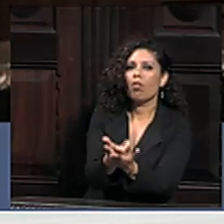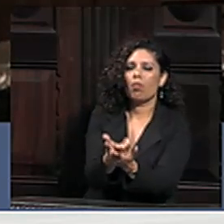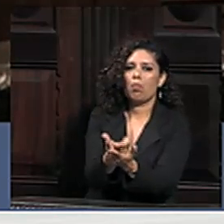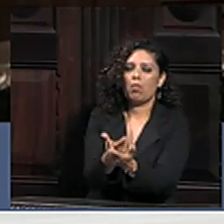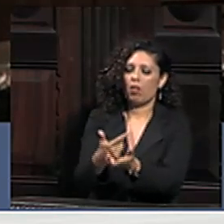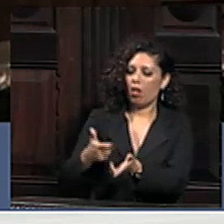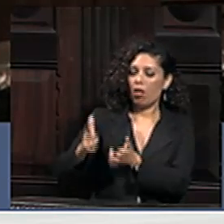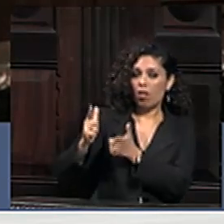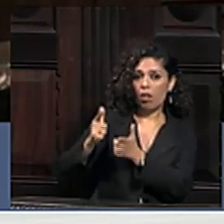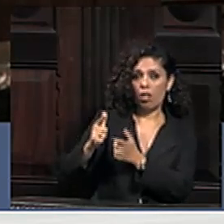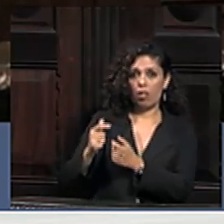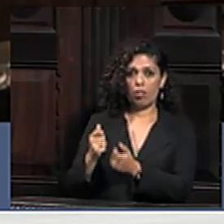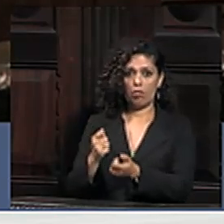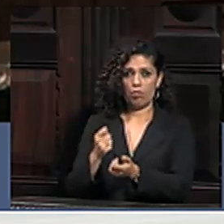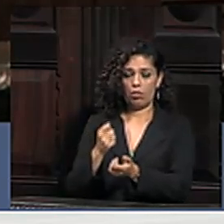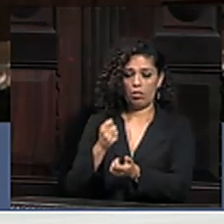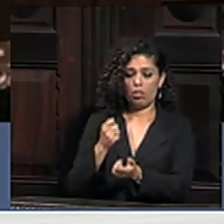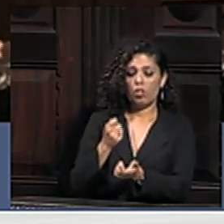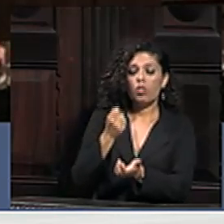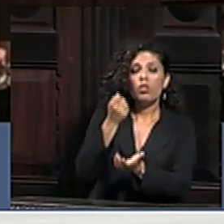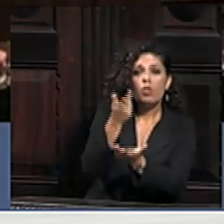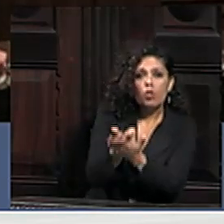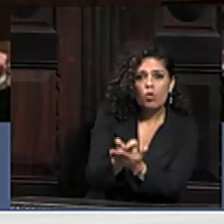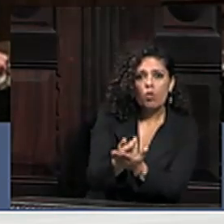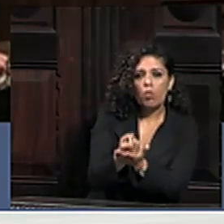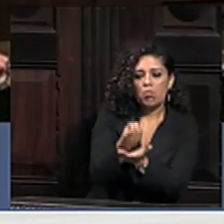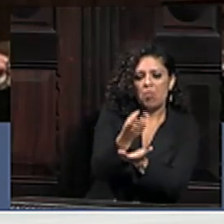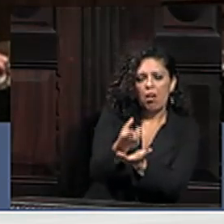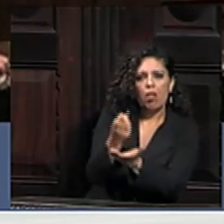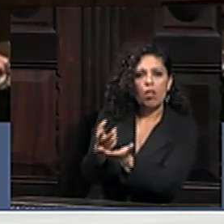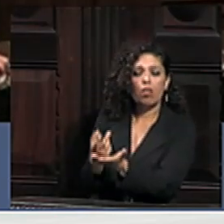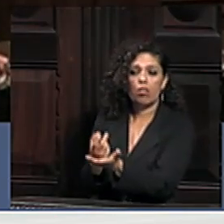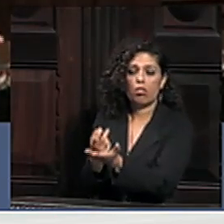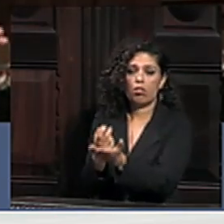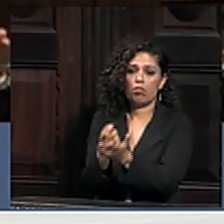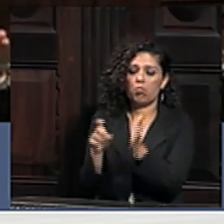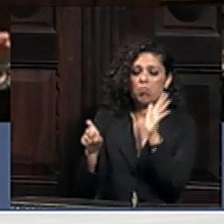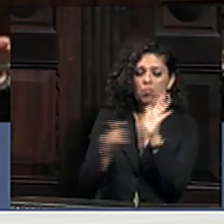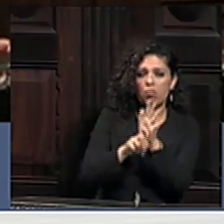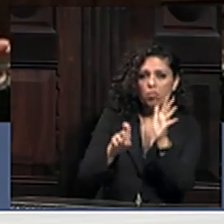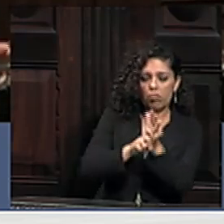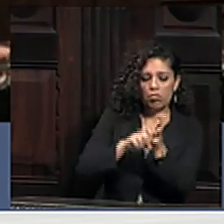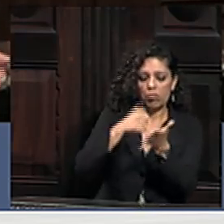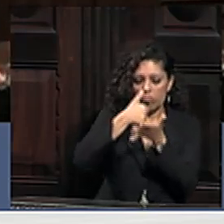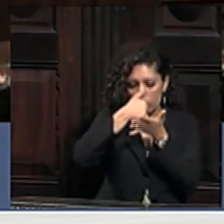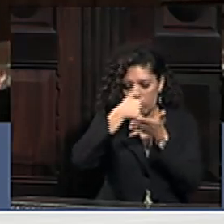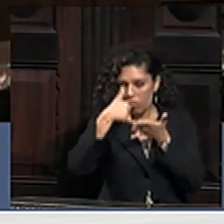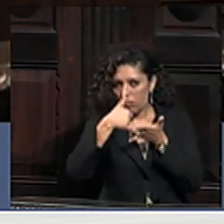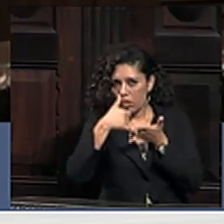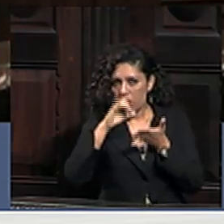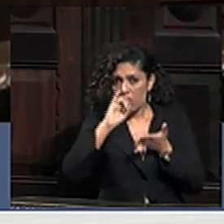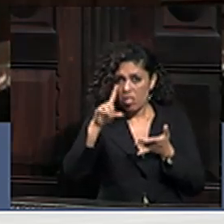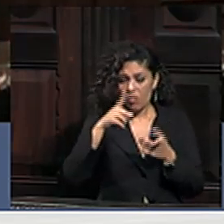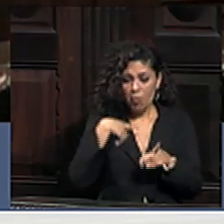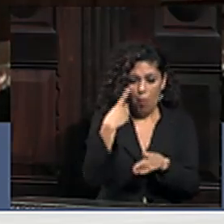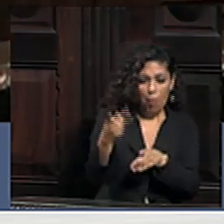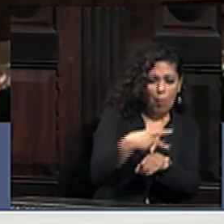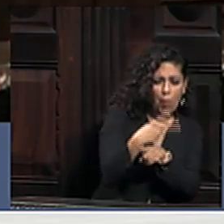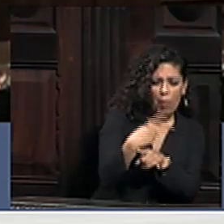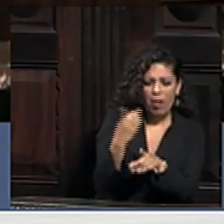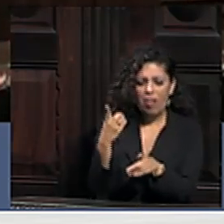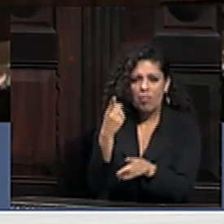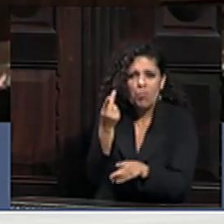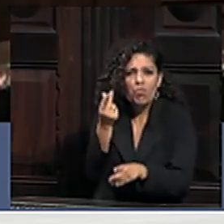que compra e vende droga em escala. Sem isso, nós vamos ficar